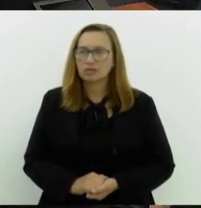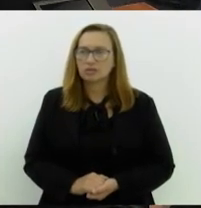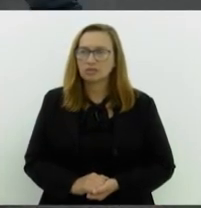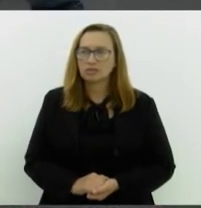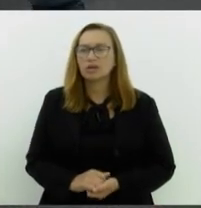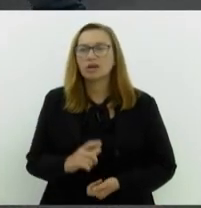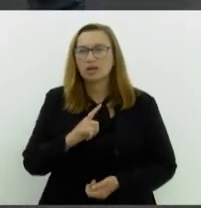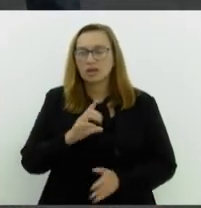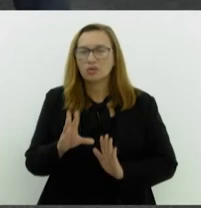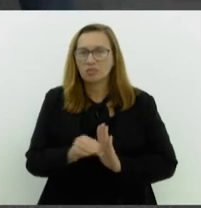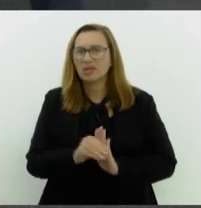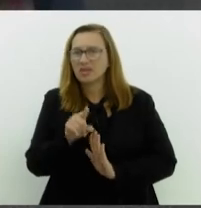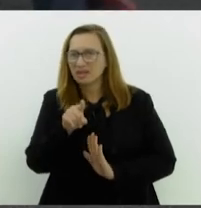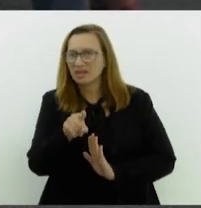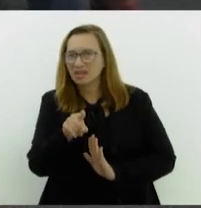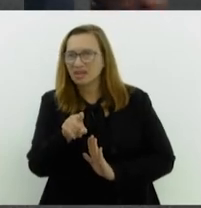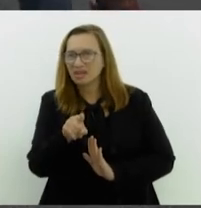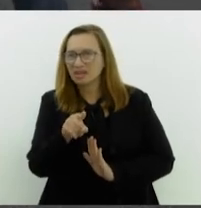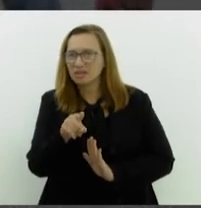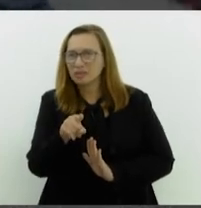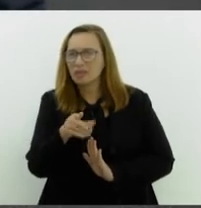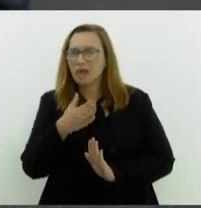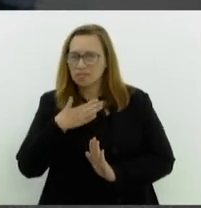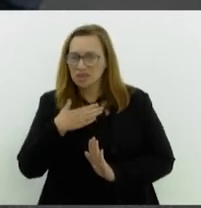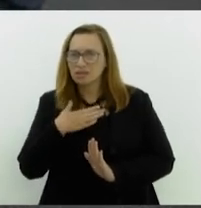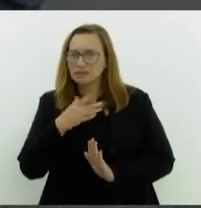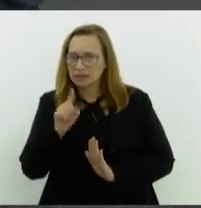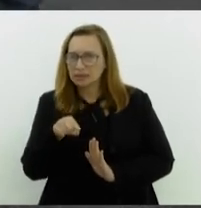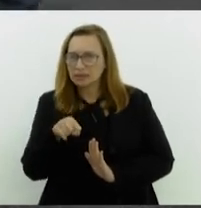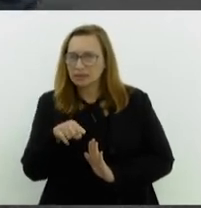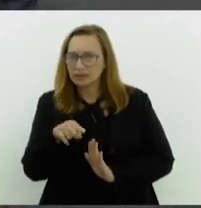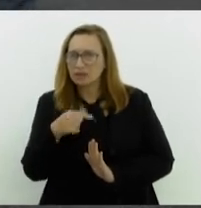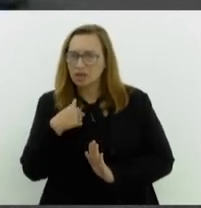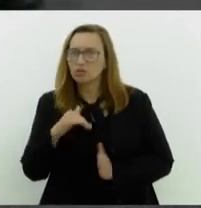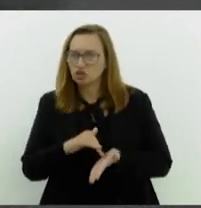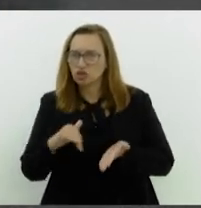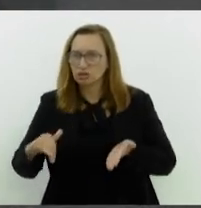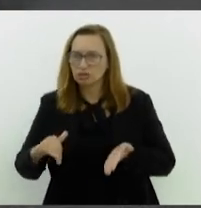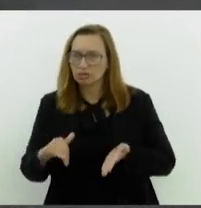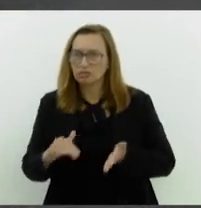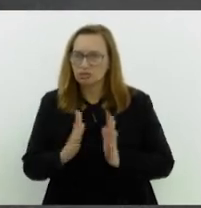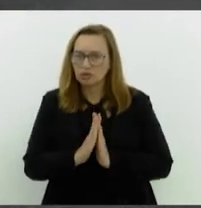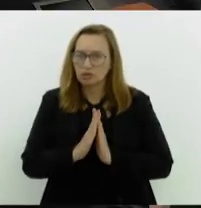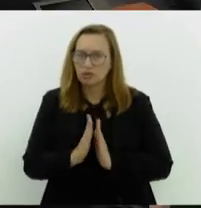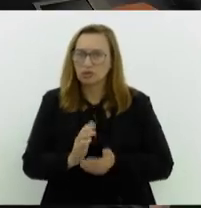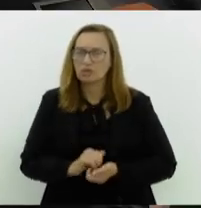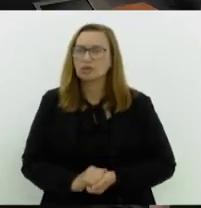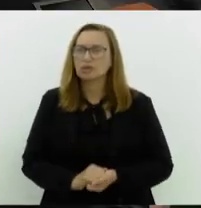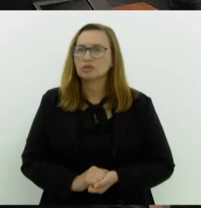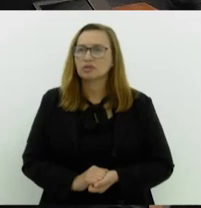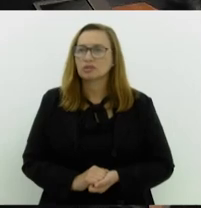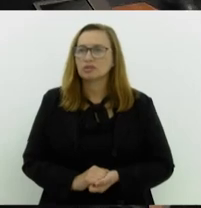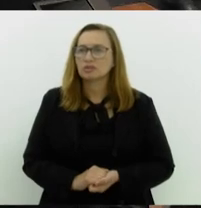Tem uma emenda, né? É a minha, né? E eu estou retirando, por favor.